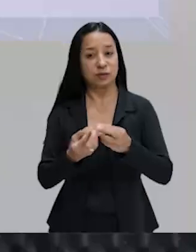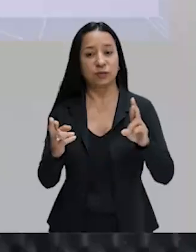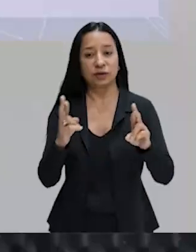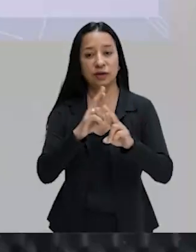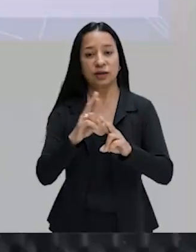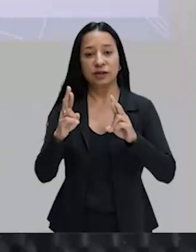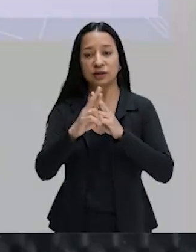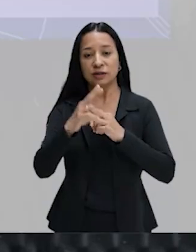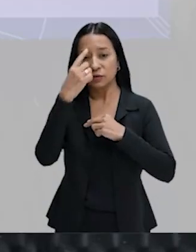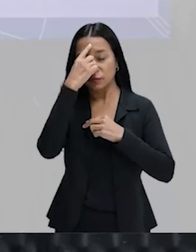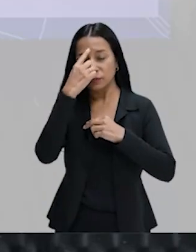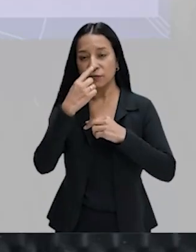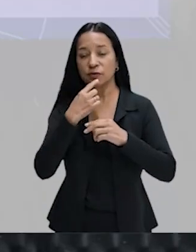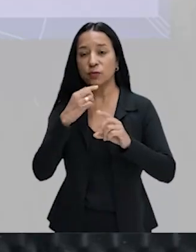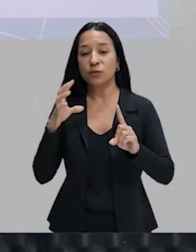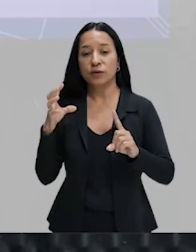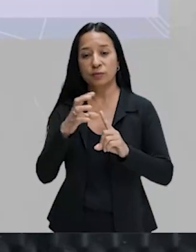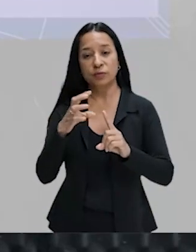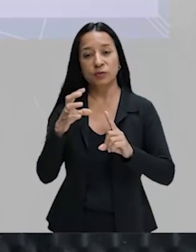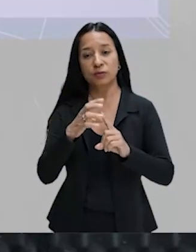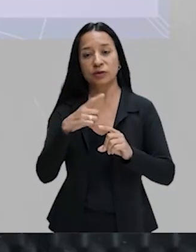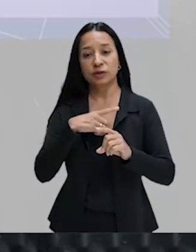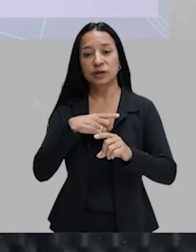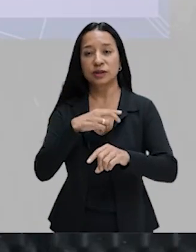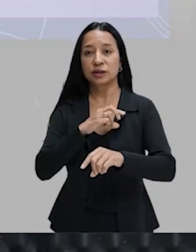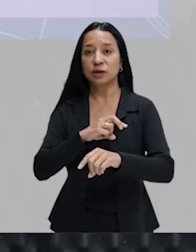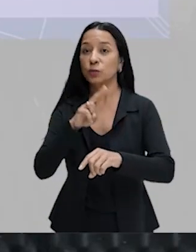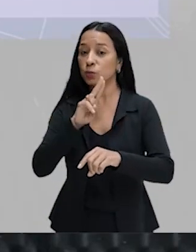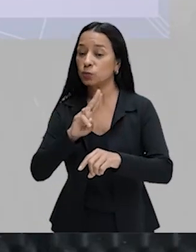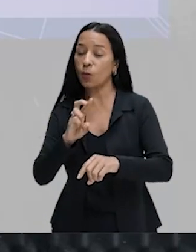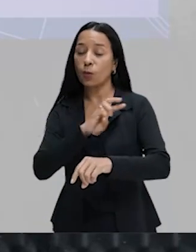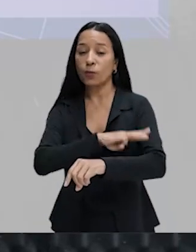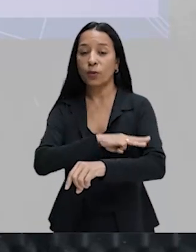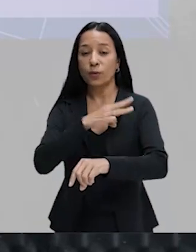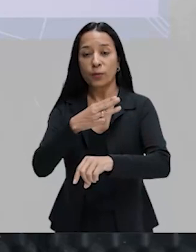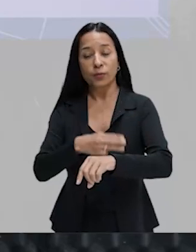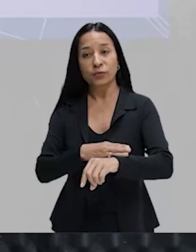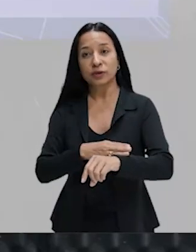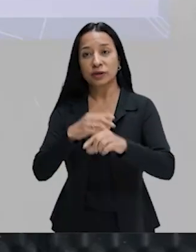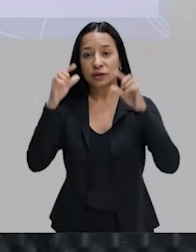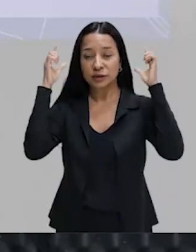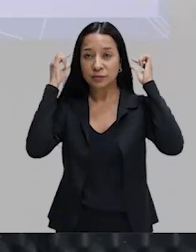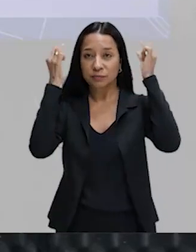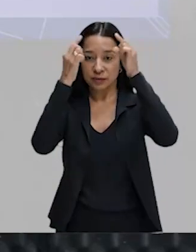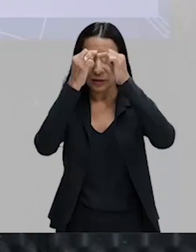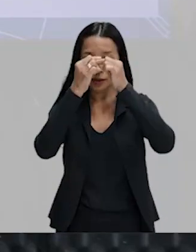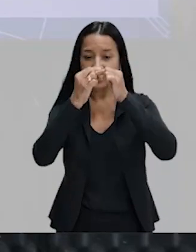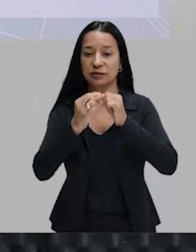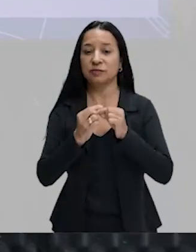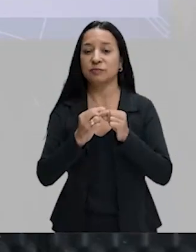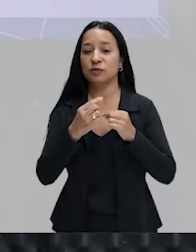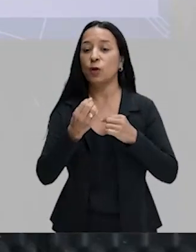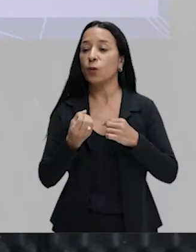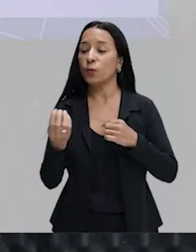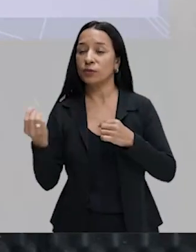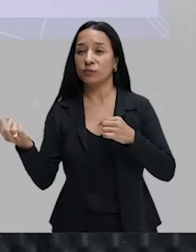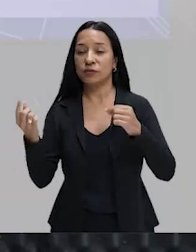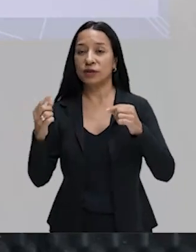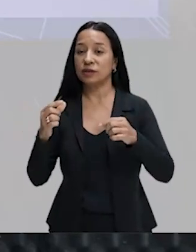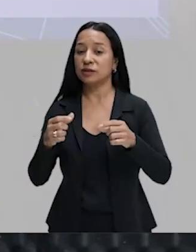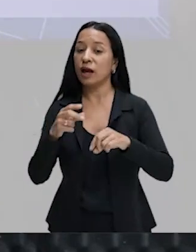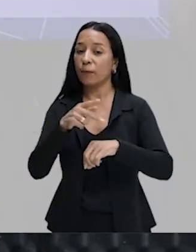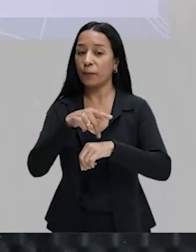que dá nome a uma montanha na Grécia. Então, quando você for à Grécia, com certeza você vai ouvir falar desta montanha